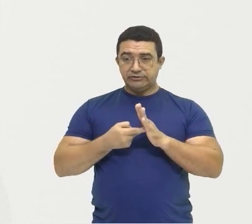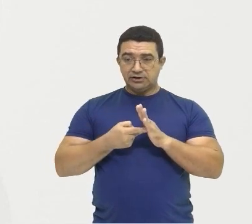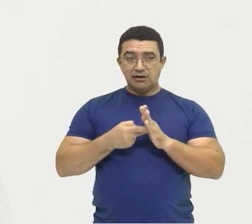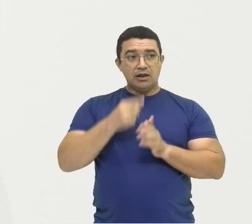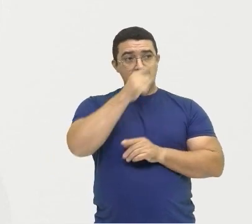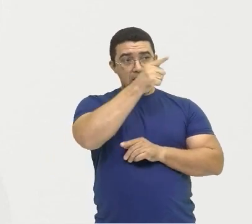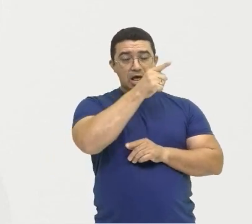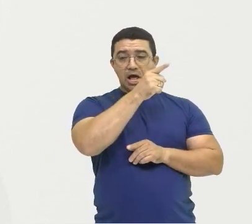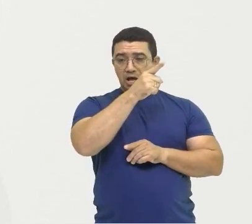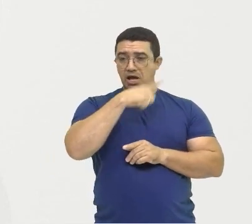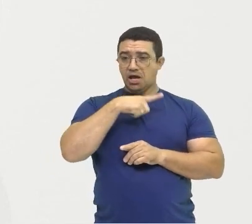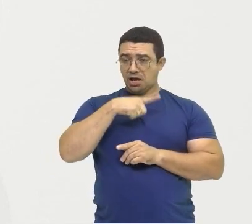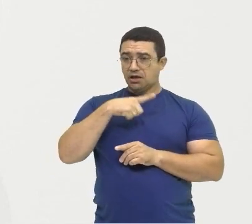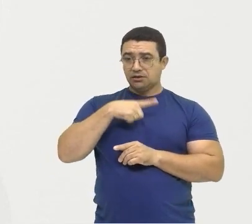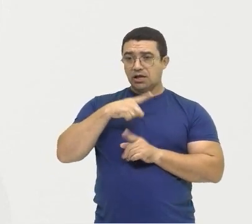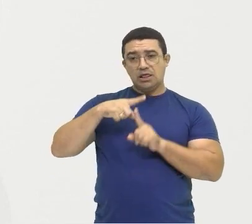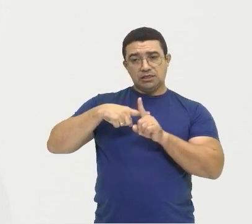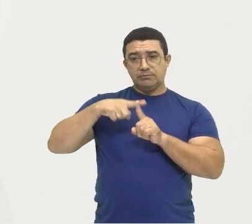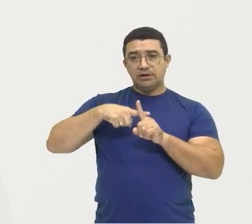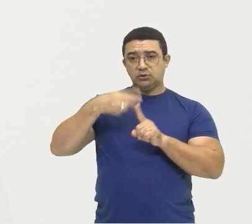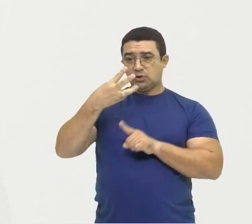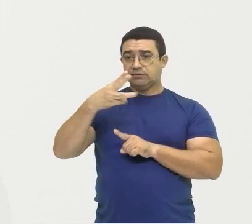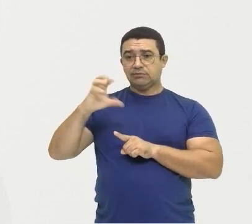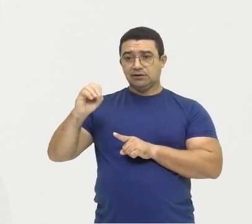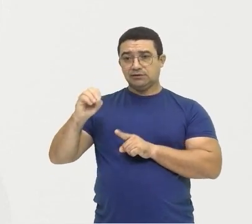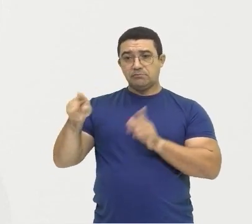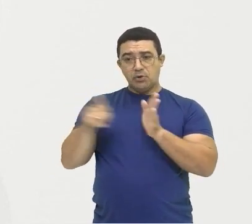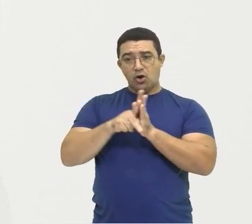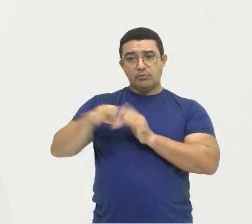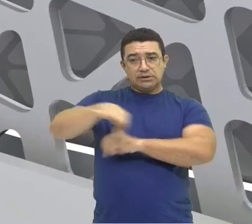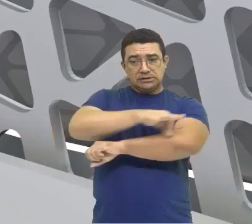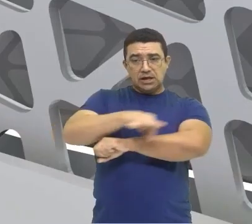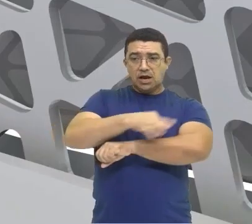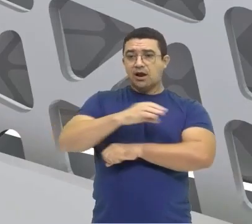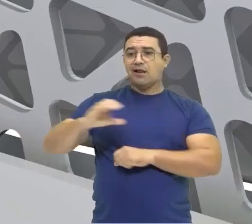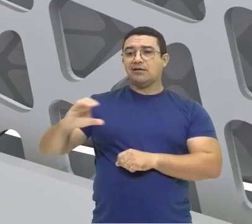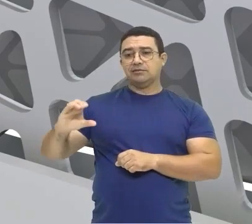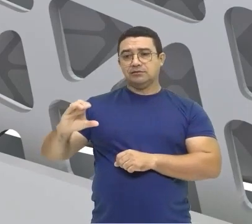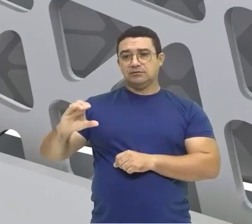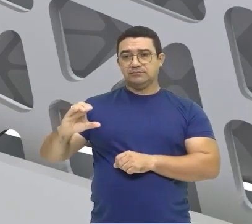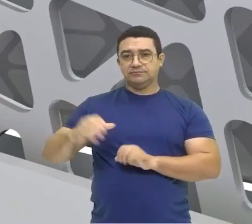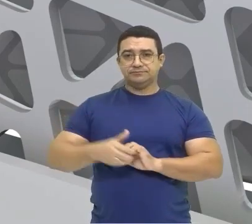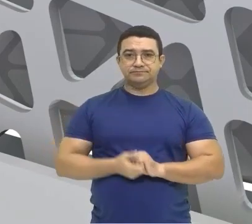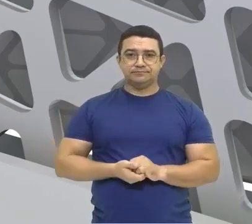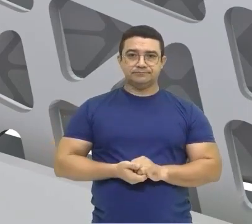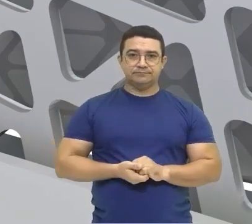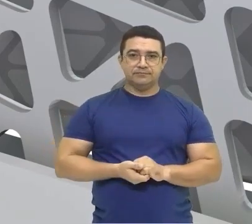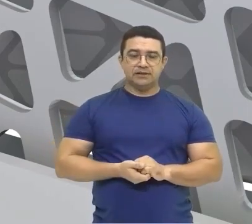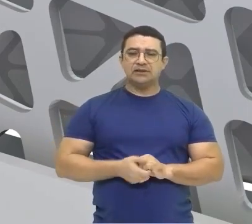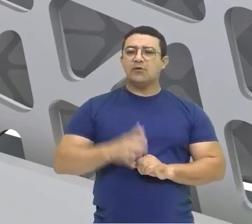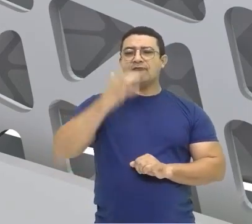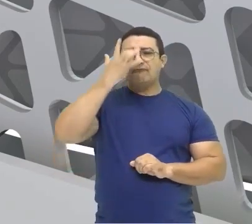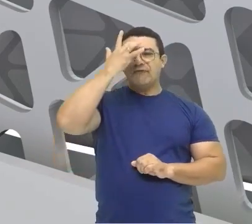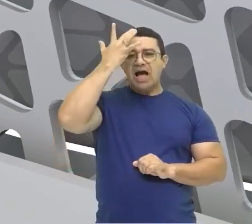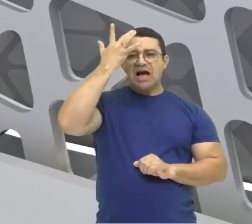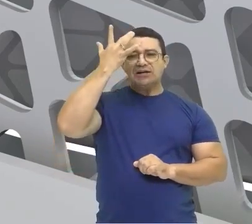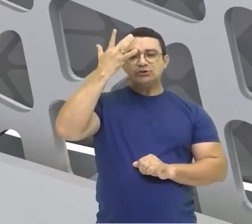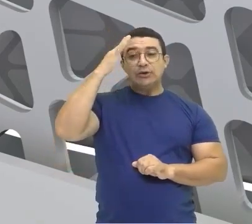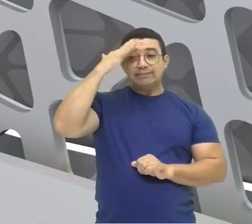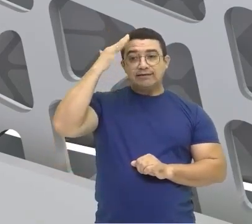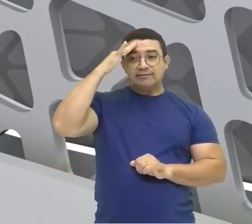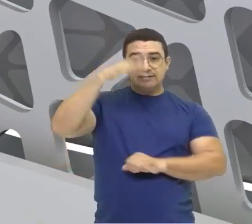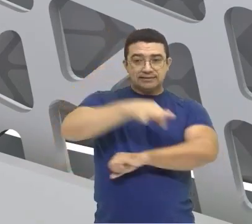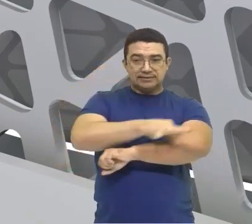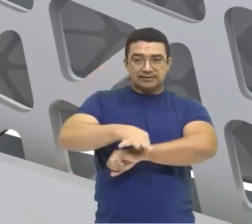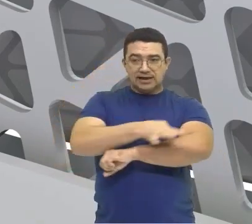lá é uma temperatura de 30 graus na escala Celsius. Fica mais fácil de você entender na escala Celsius porque você é mais acostumado